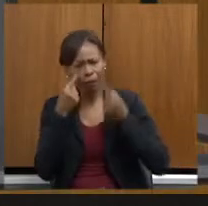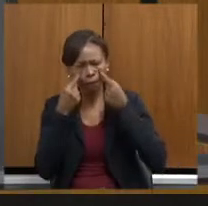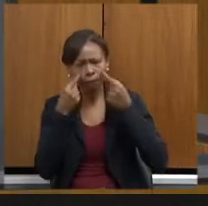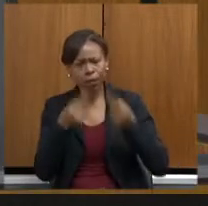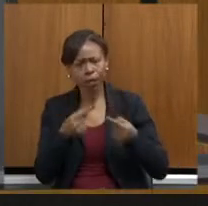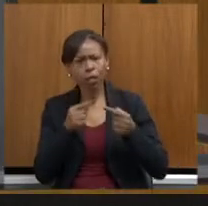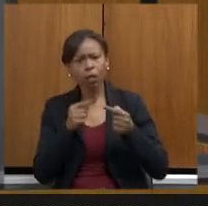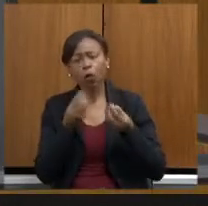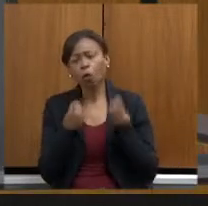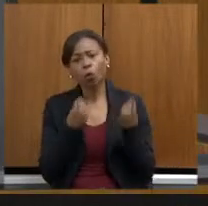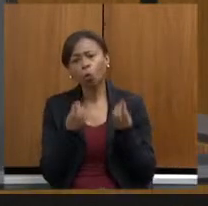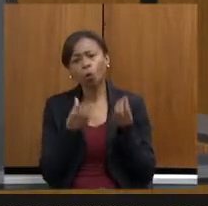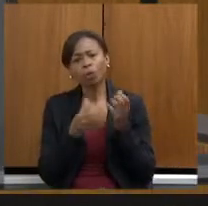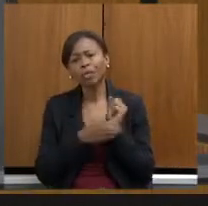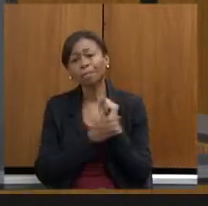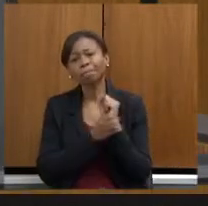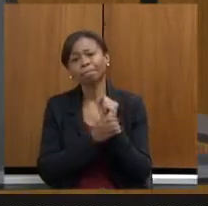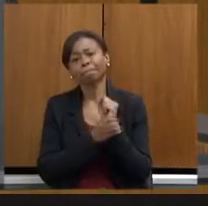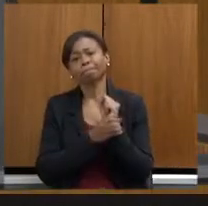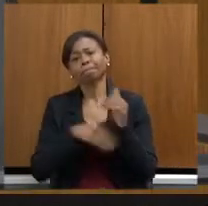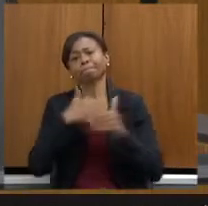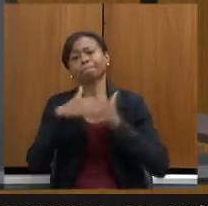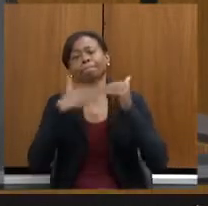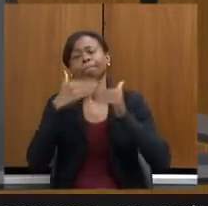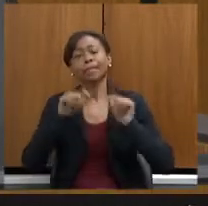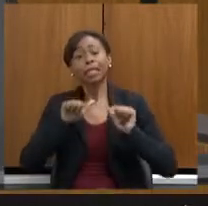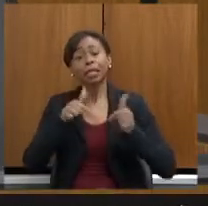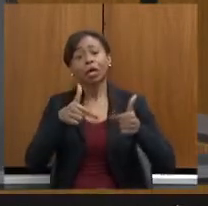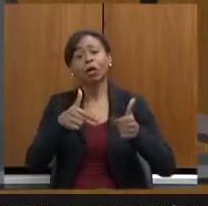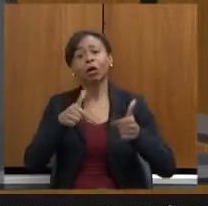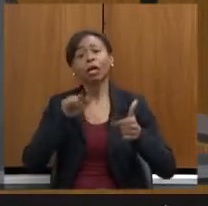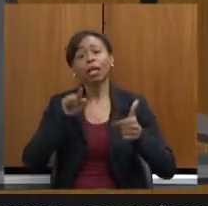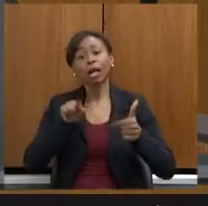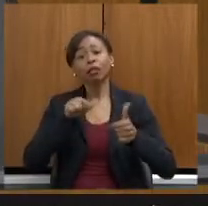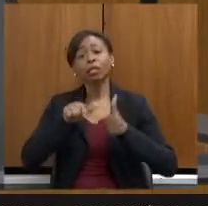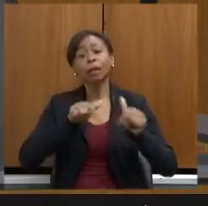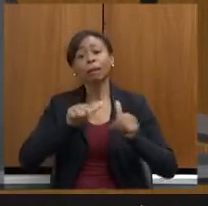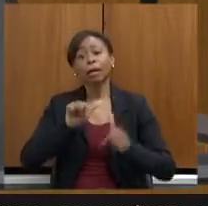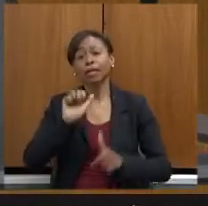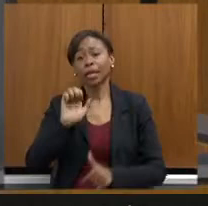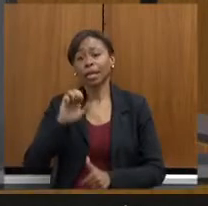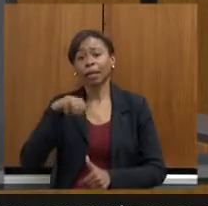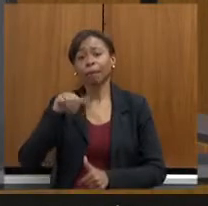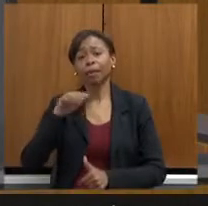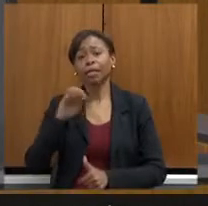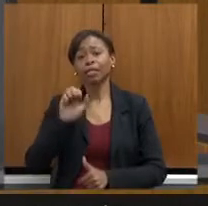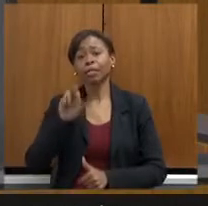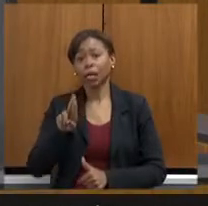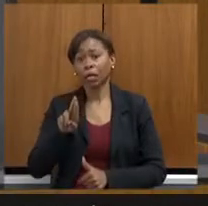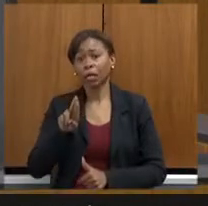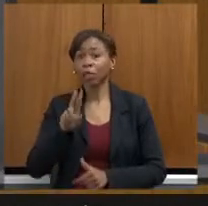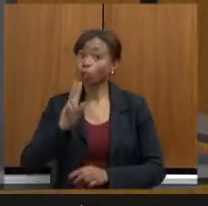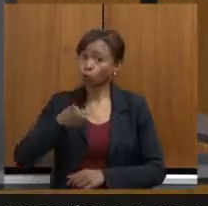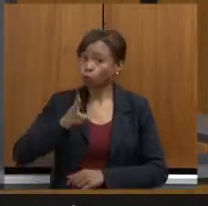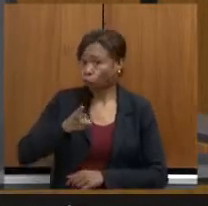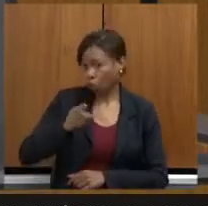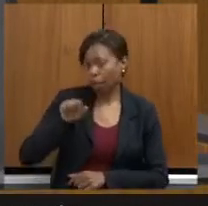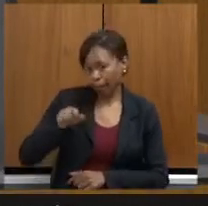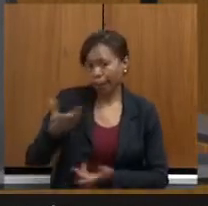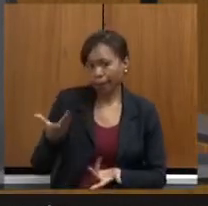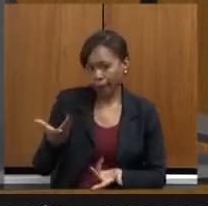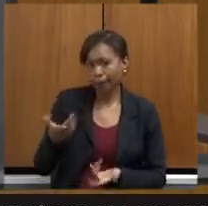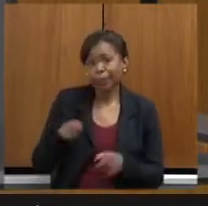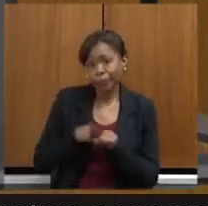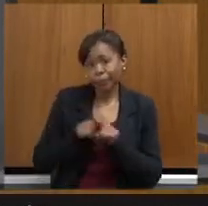como é que nós vamos garantir o fortalecimento da atuação de matéria e a continuidade desse importante serviço público e o